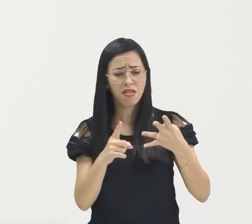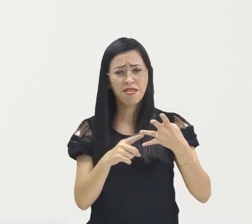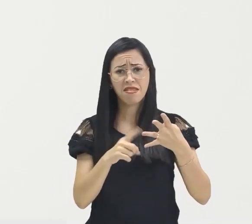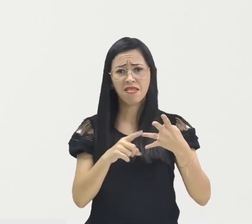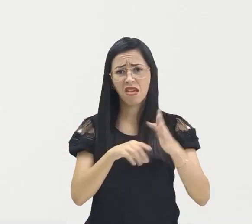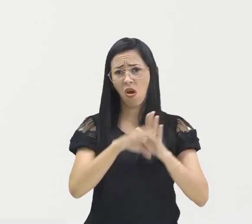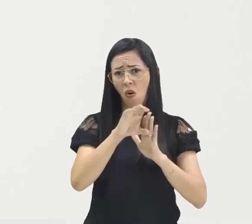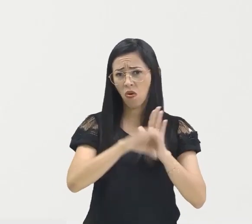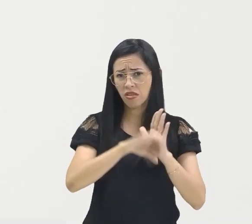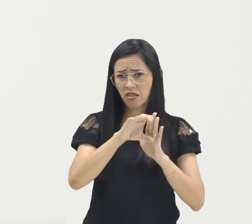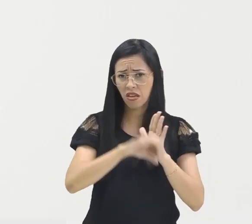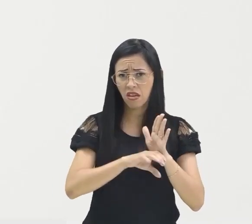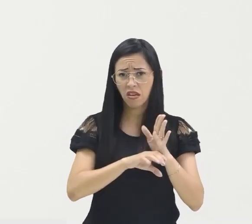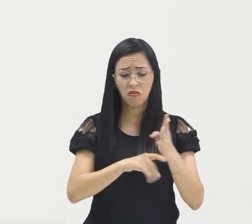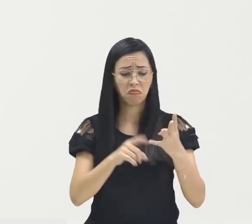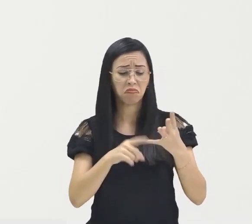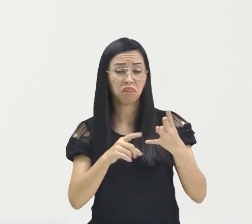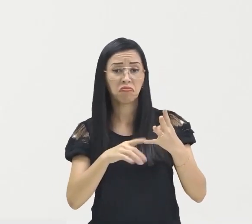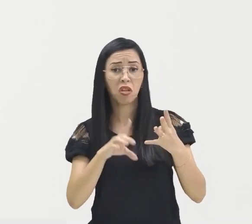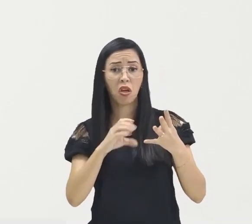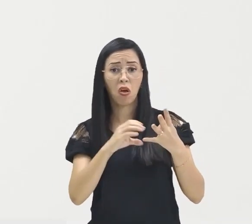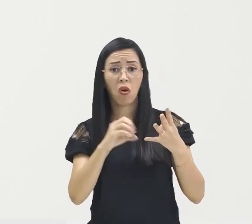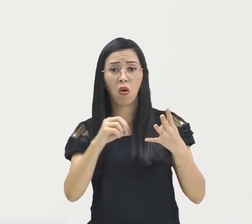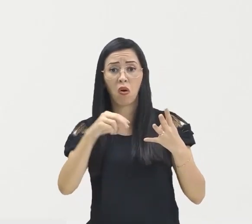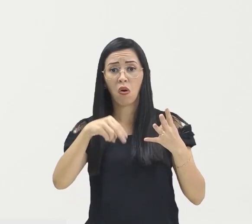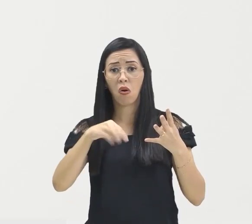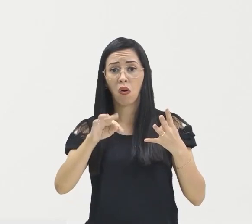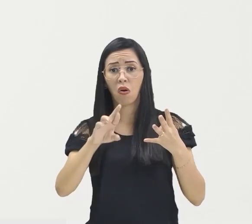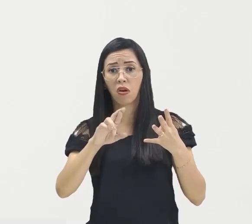uma definição? Ou é um contraste?